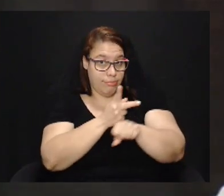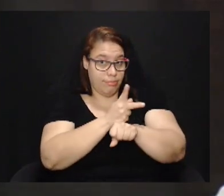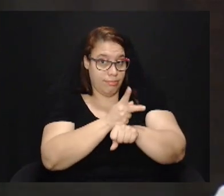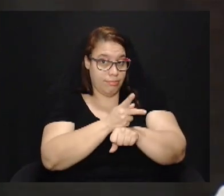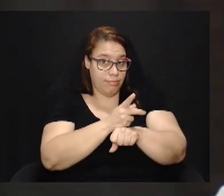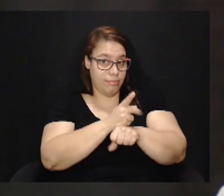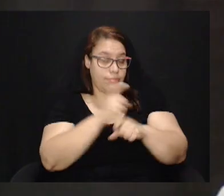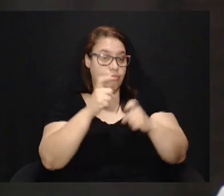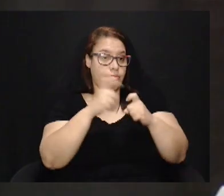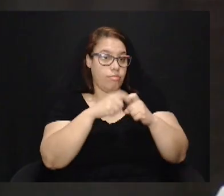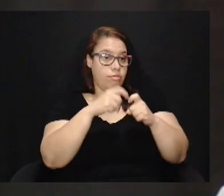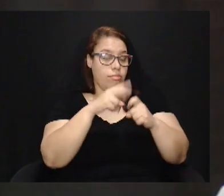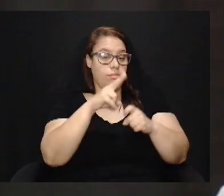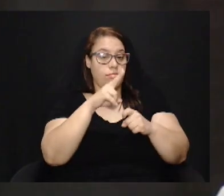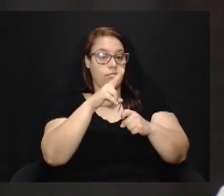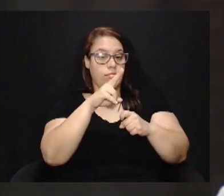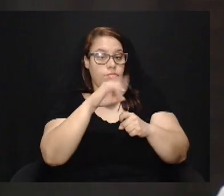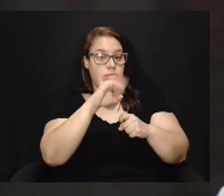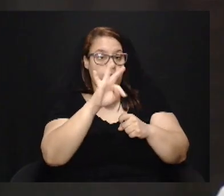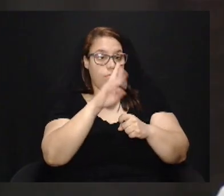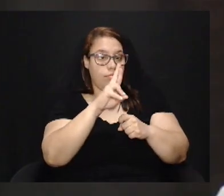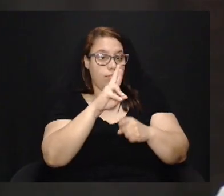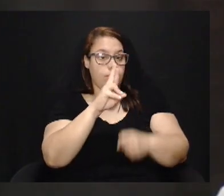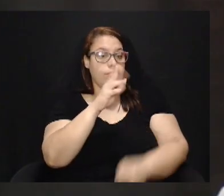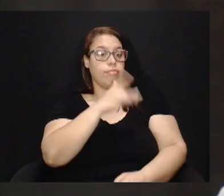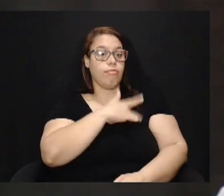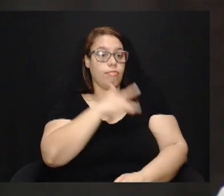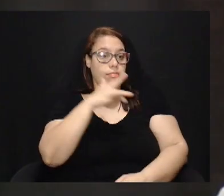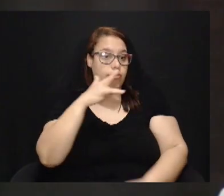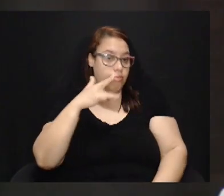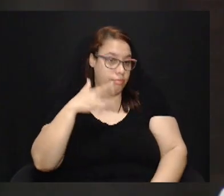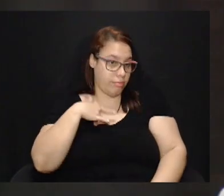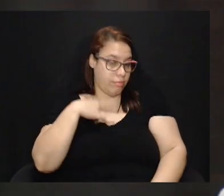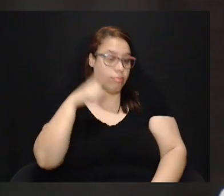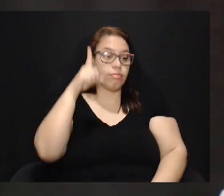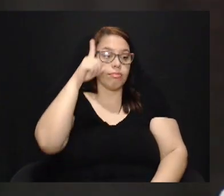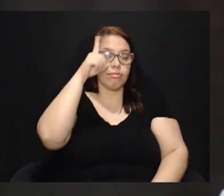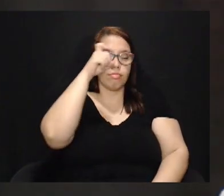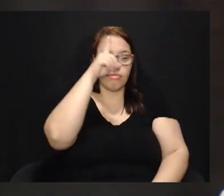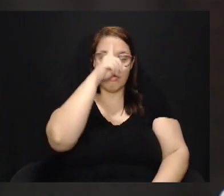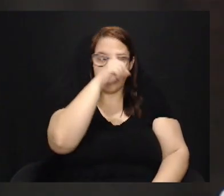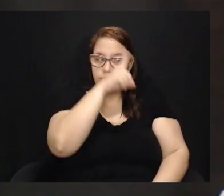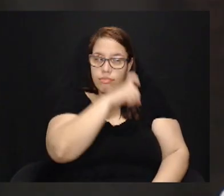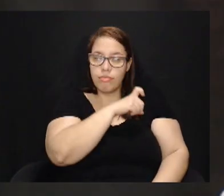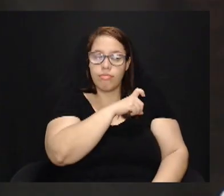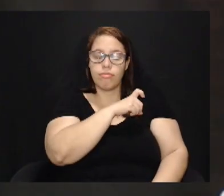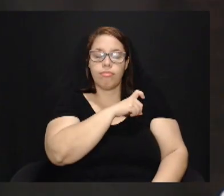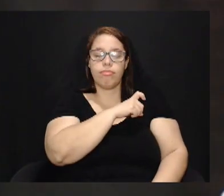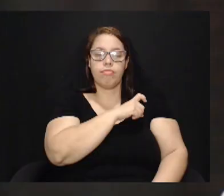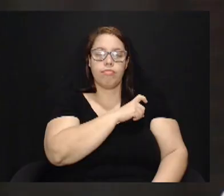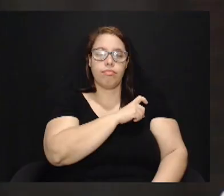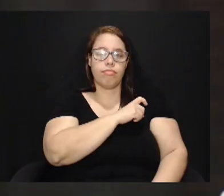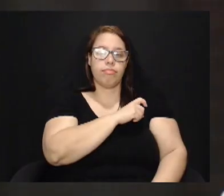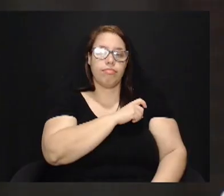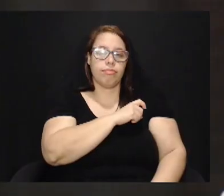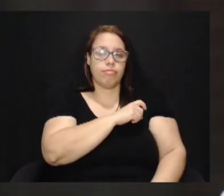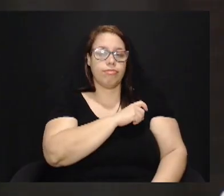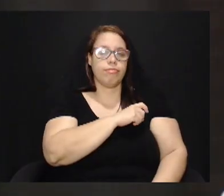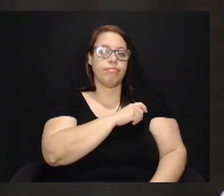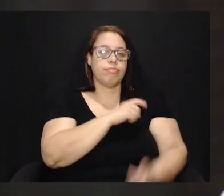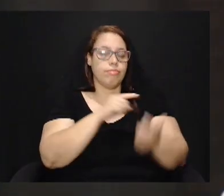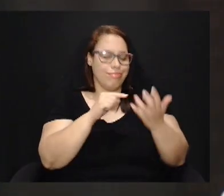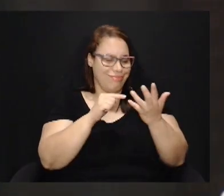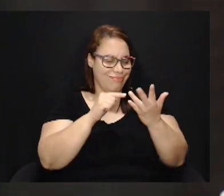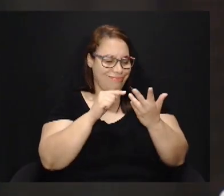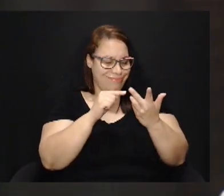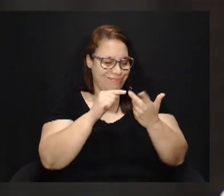uma coisa importante, é social, então é muito difícil, né? Dentre as dificuldades que a gente tem, né? As pessoas